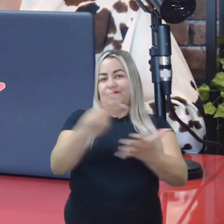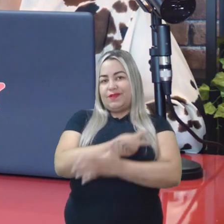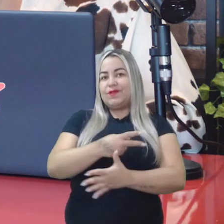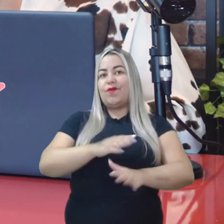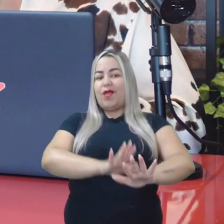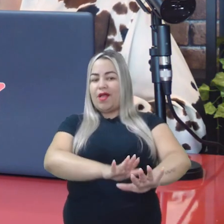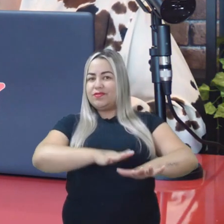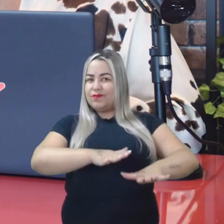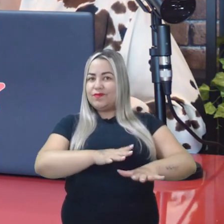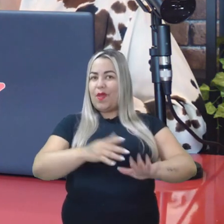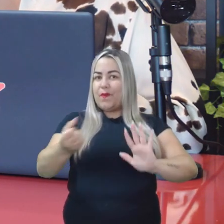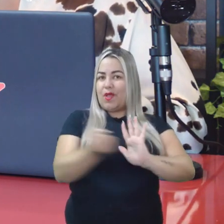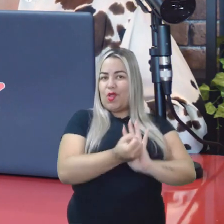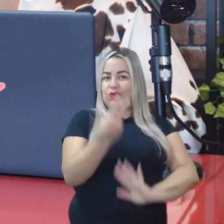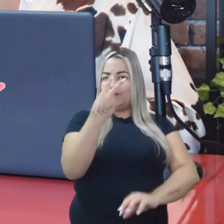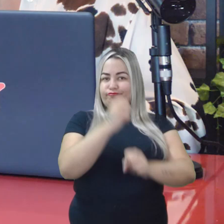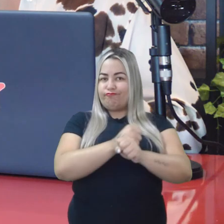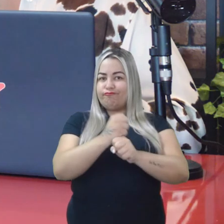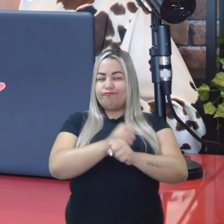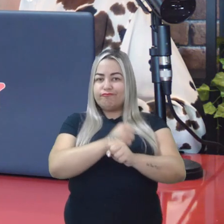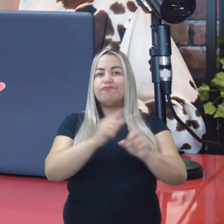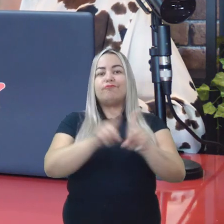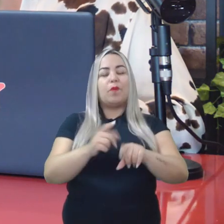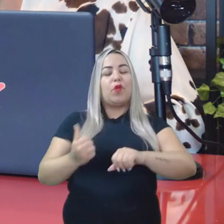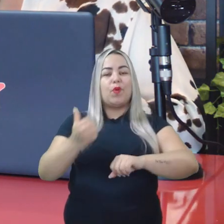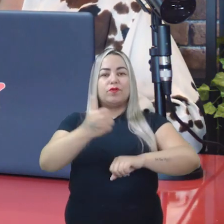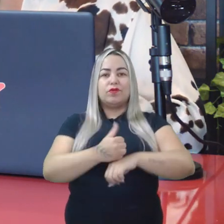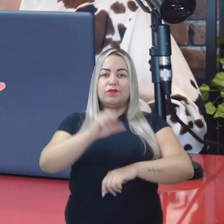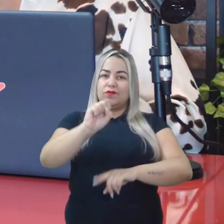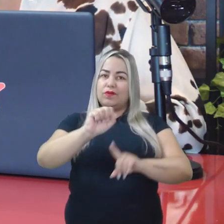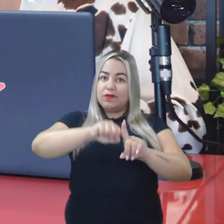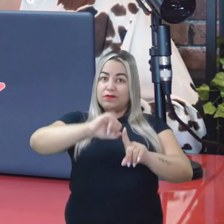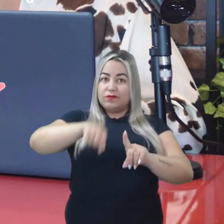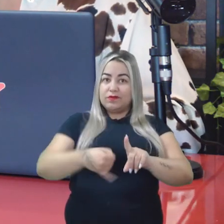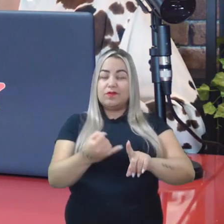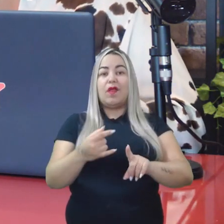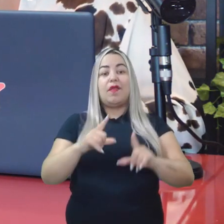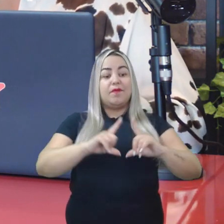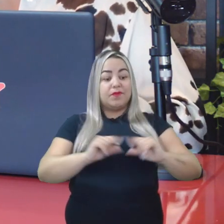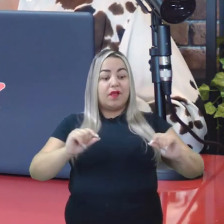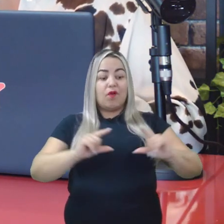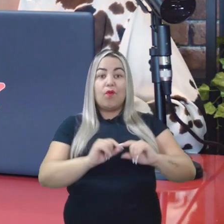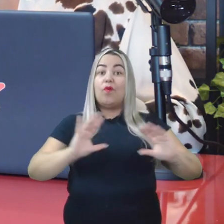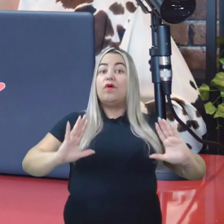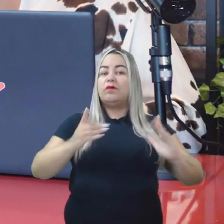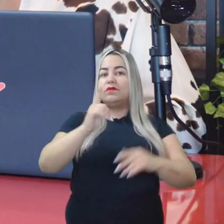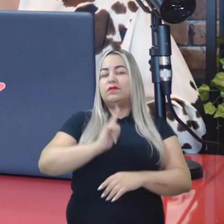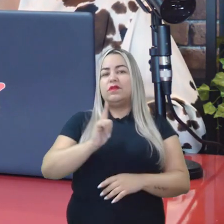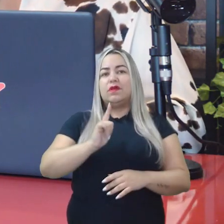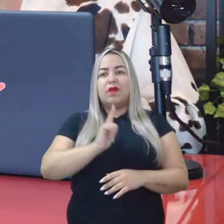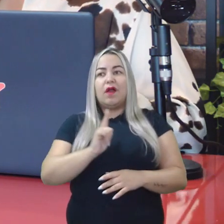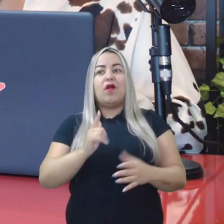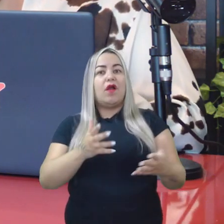Nesta semana aconteceu o ato para marcar os 2 anos dos episódios golpistas de 8 de janeiro em Brasília.